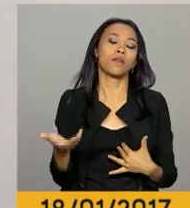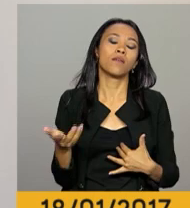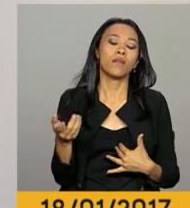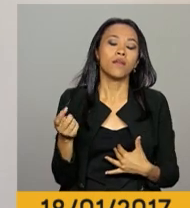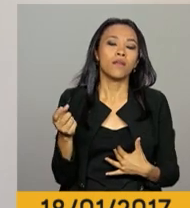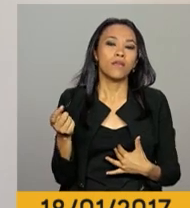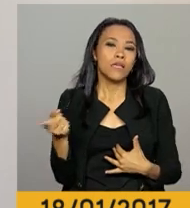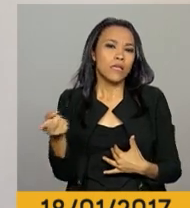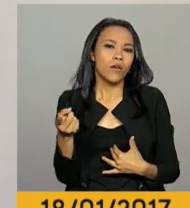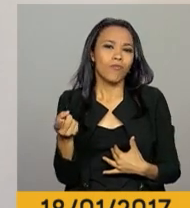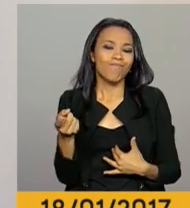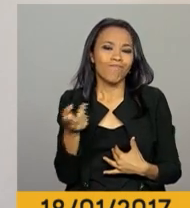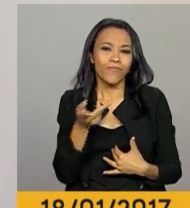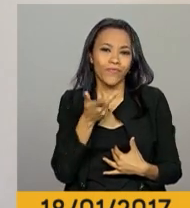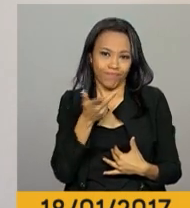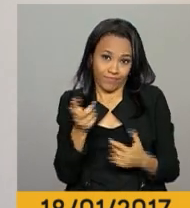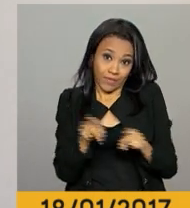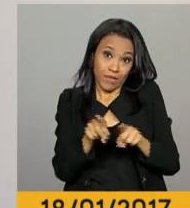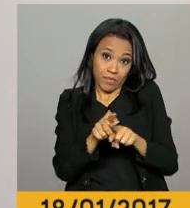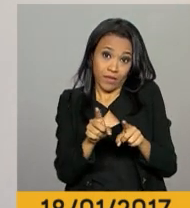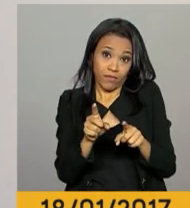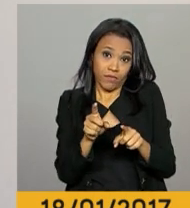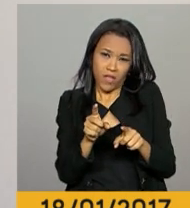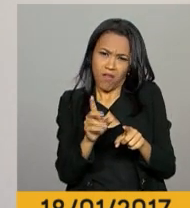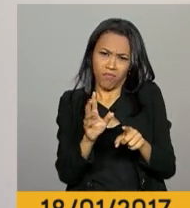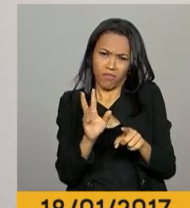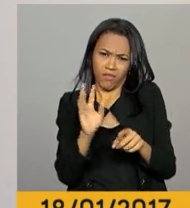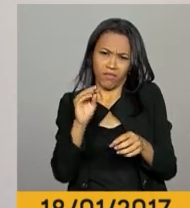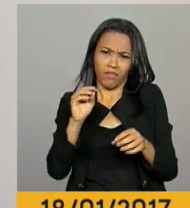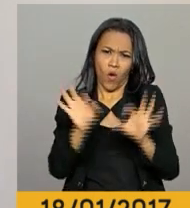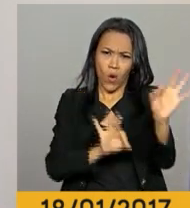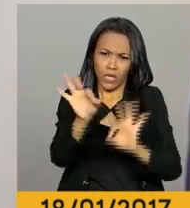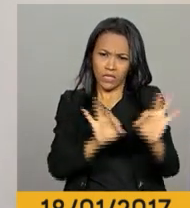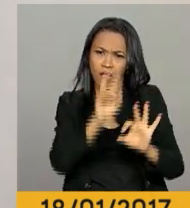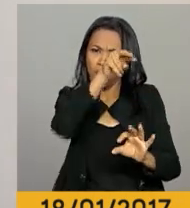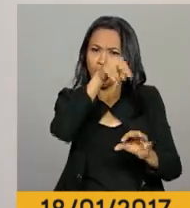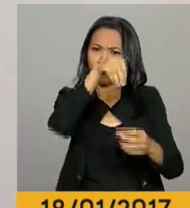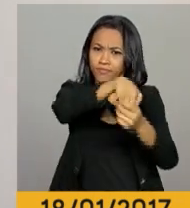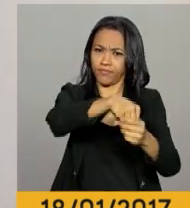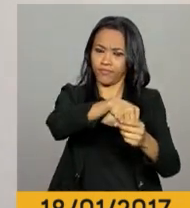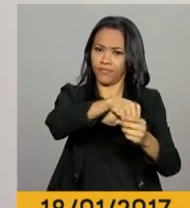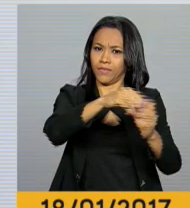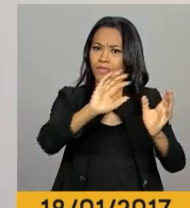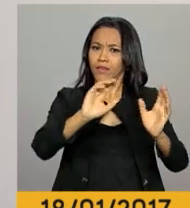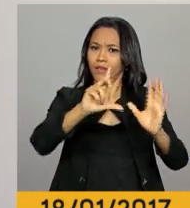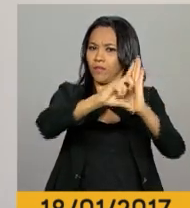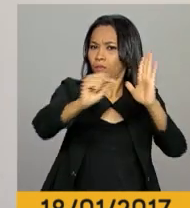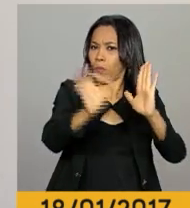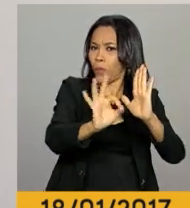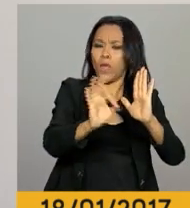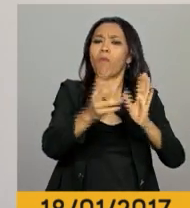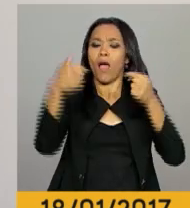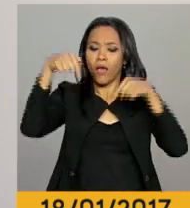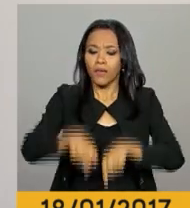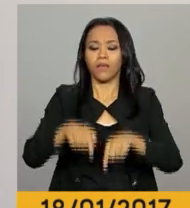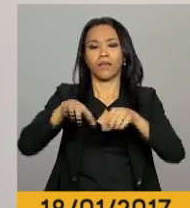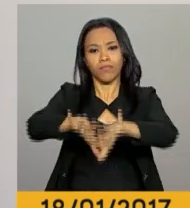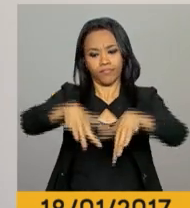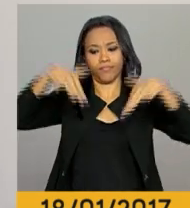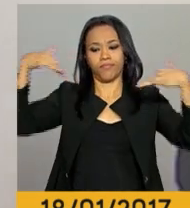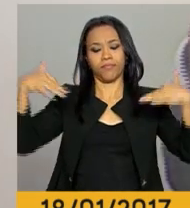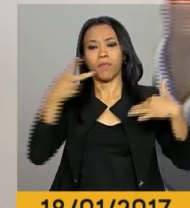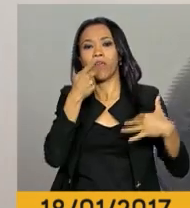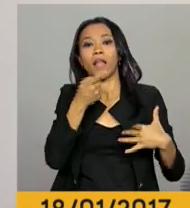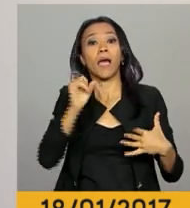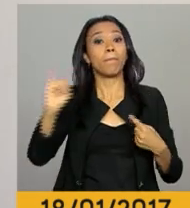possibilidade de fazer no palácio eu disse não vamos fazer no sebrai porque eu quero ir ao sebrai para revelar a importância do micro